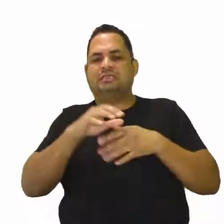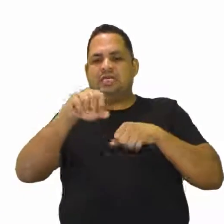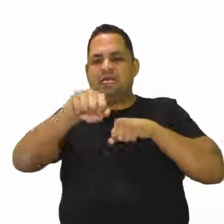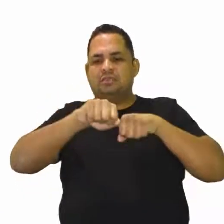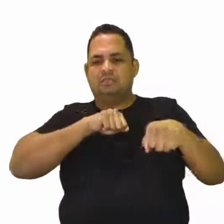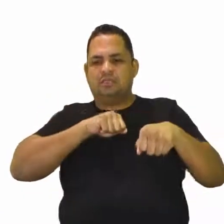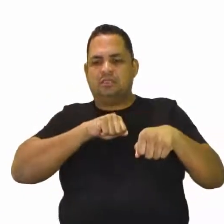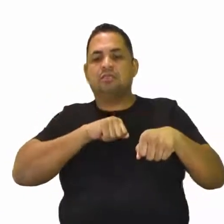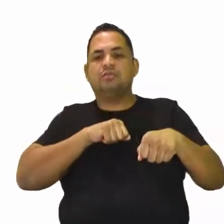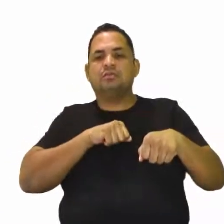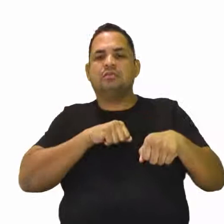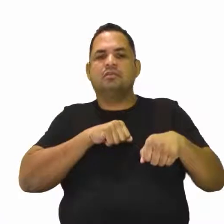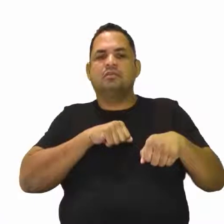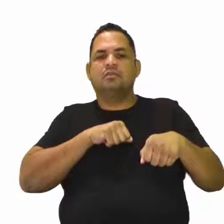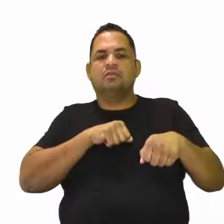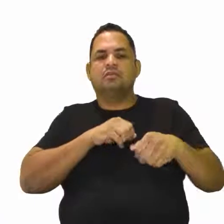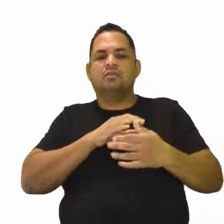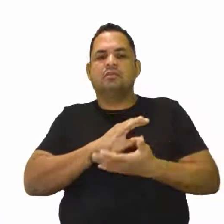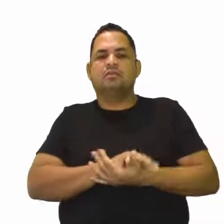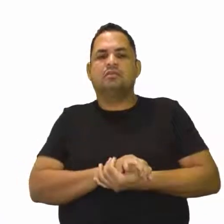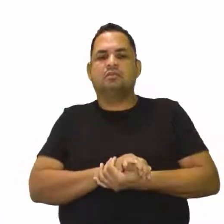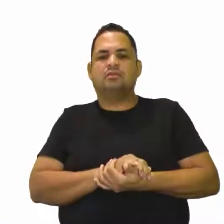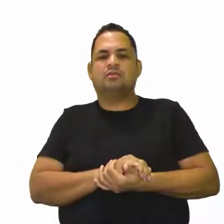rasgada para dar